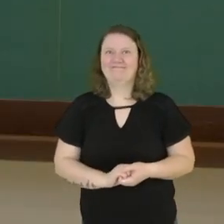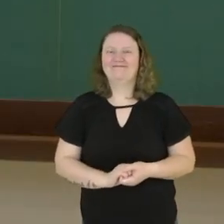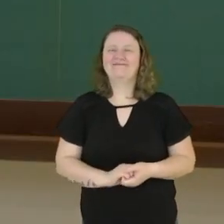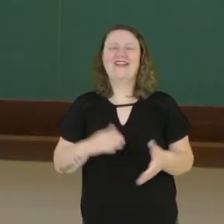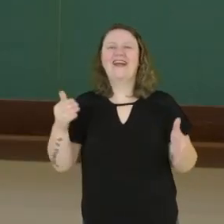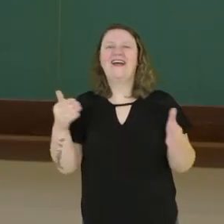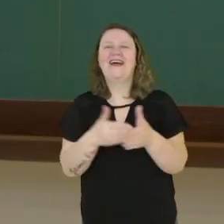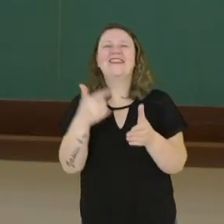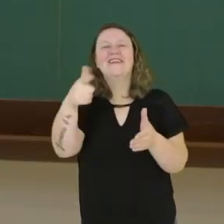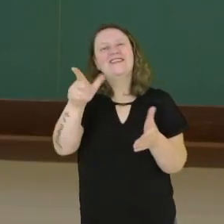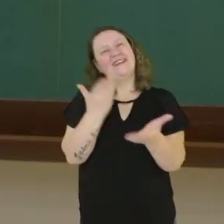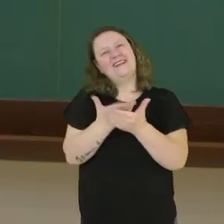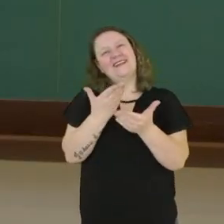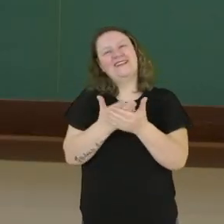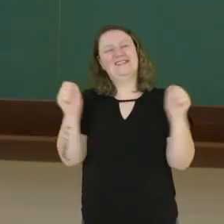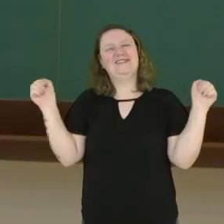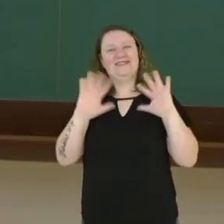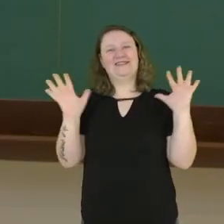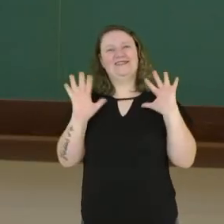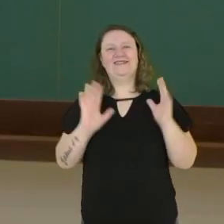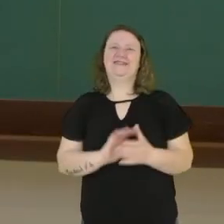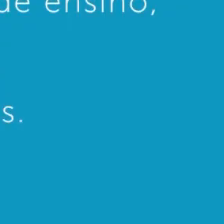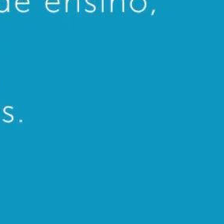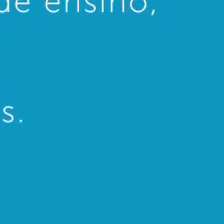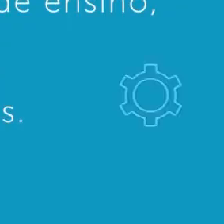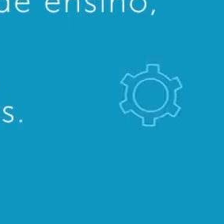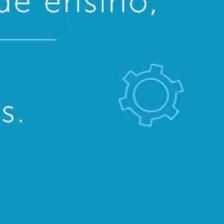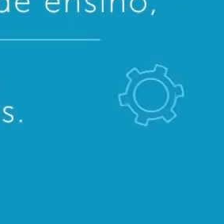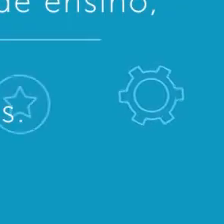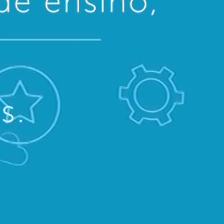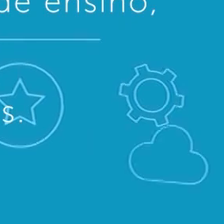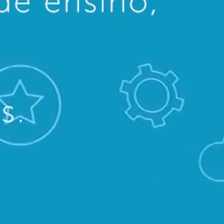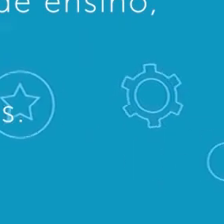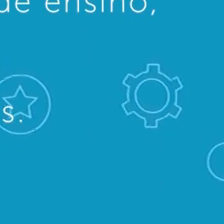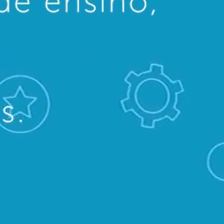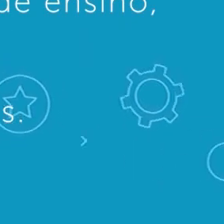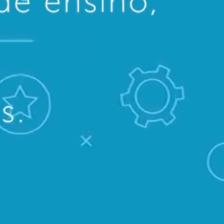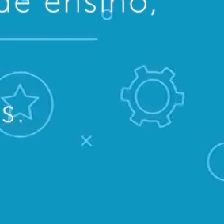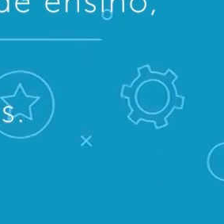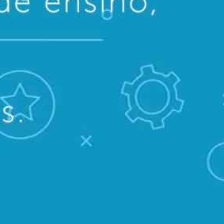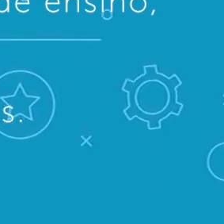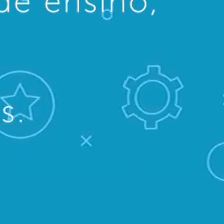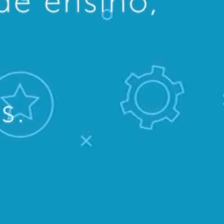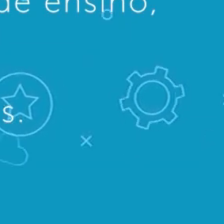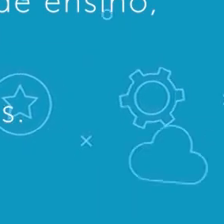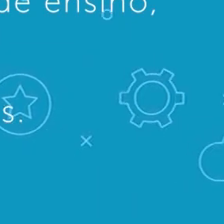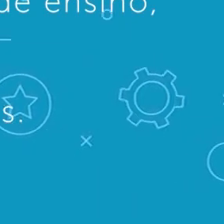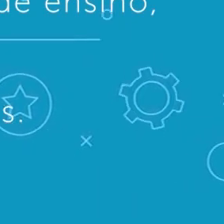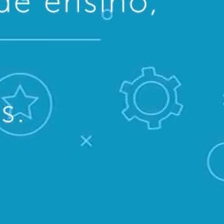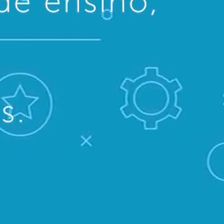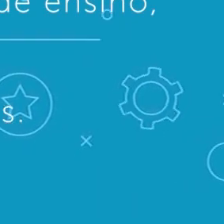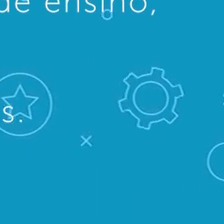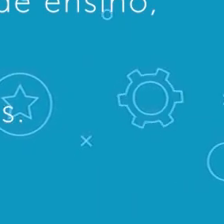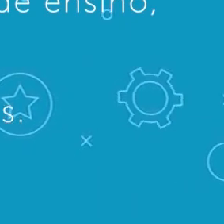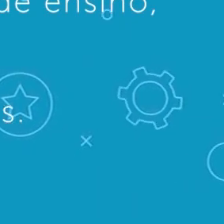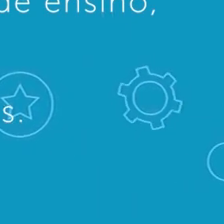Até a próxima, pessoal!